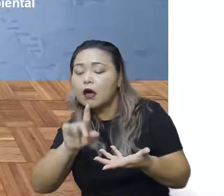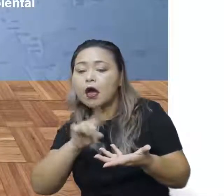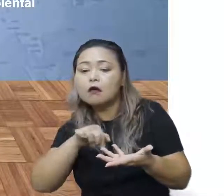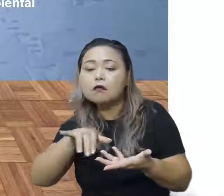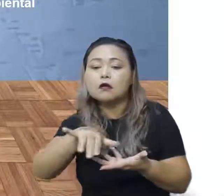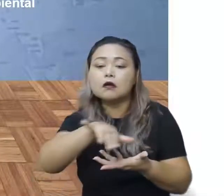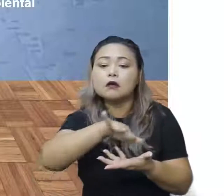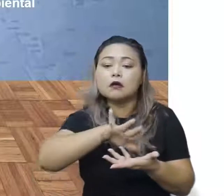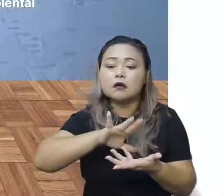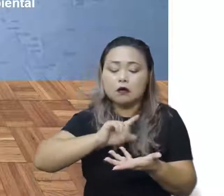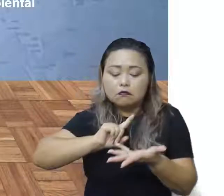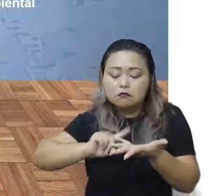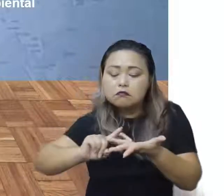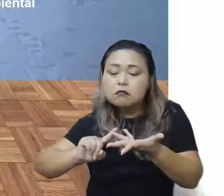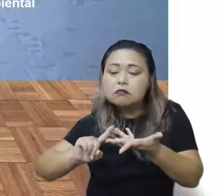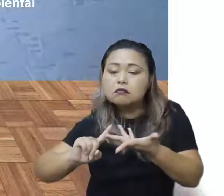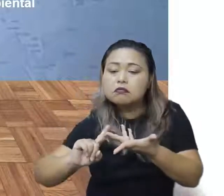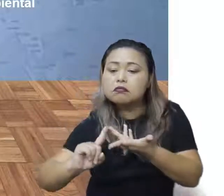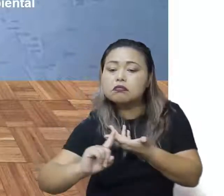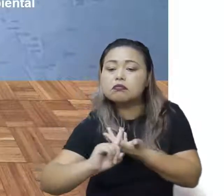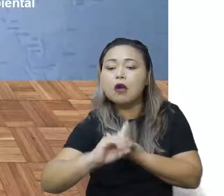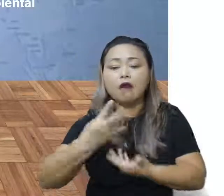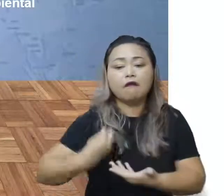e biosfera.